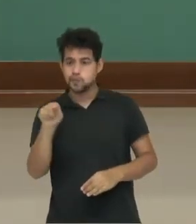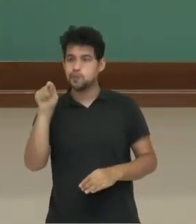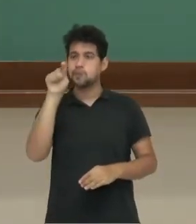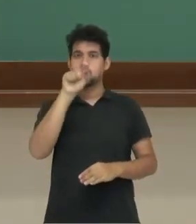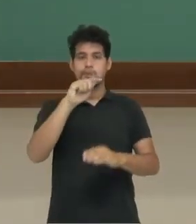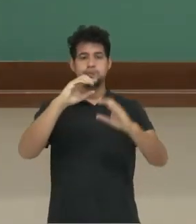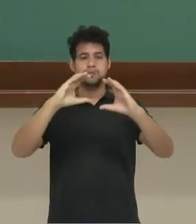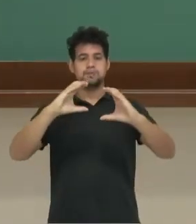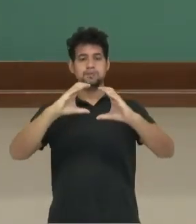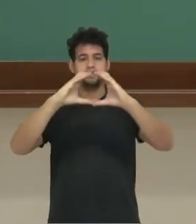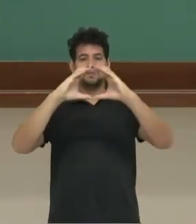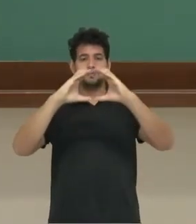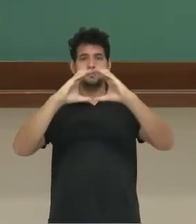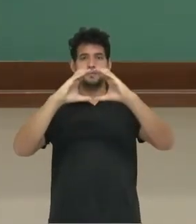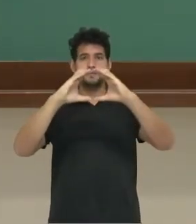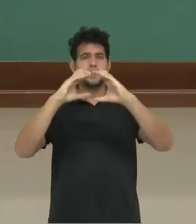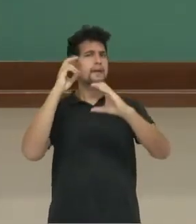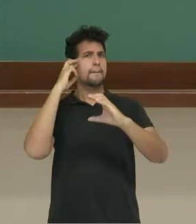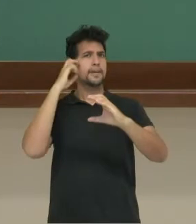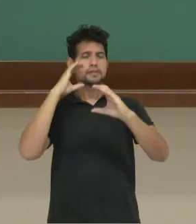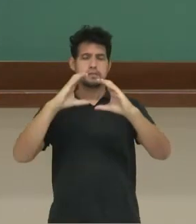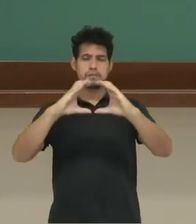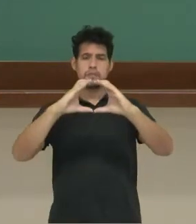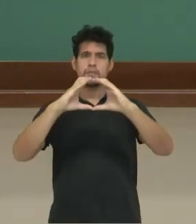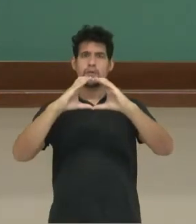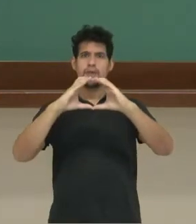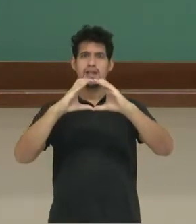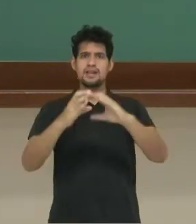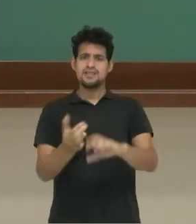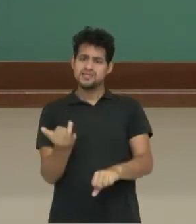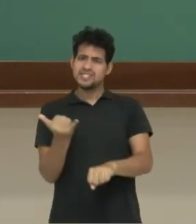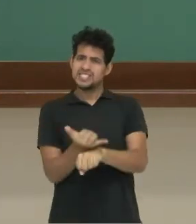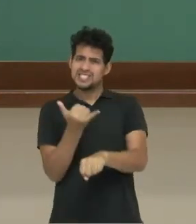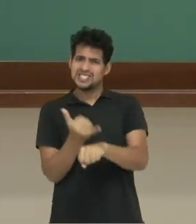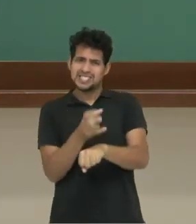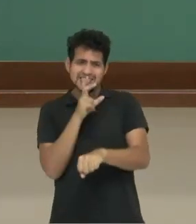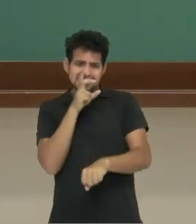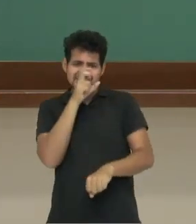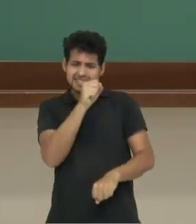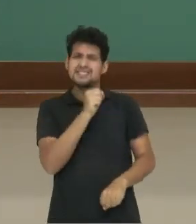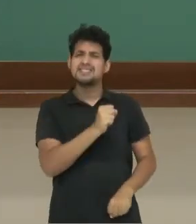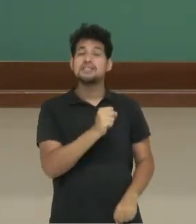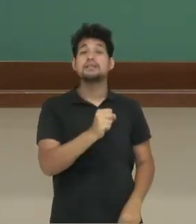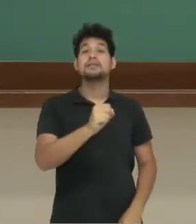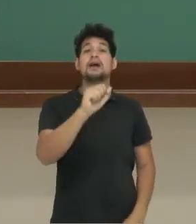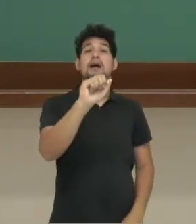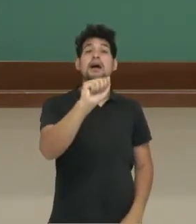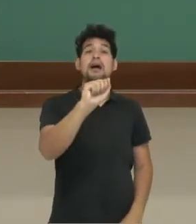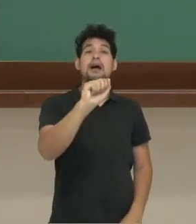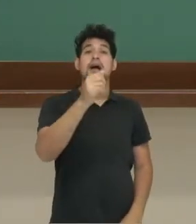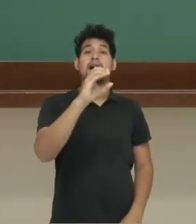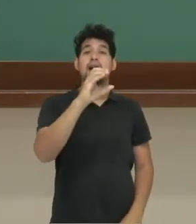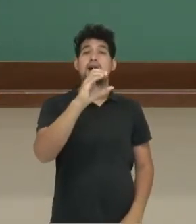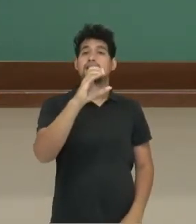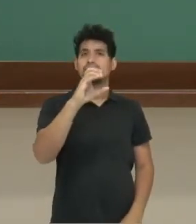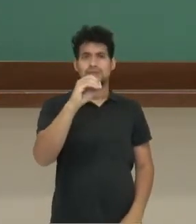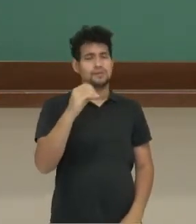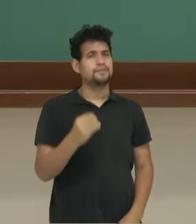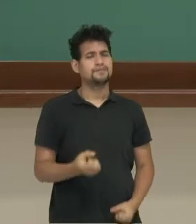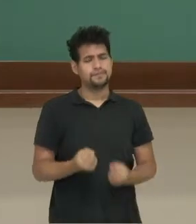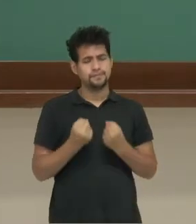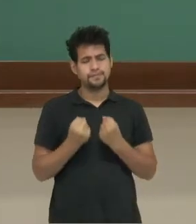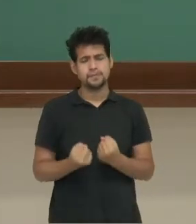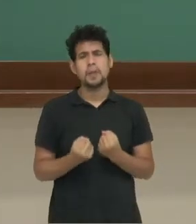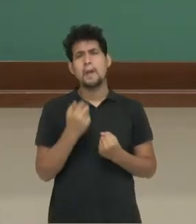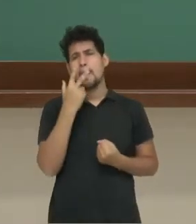Imagina uma bola de aço, certo? É mais ou menos isso o nosso peso. Muito